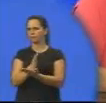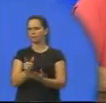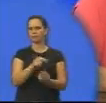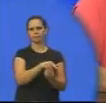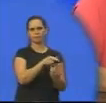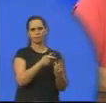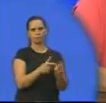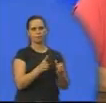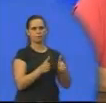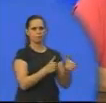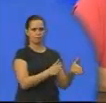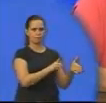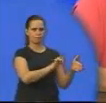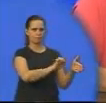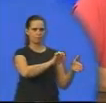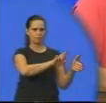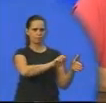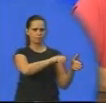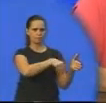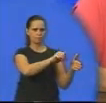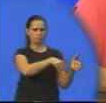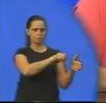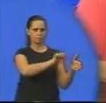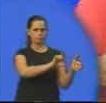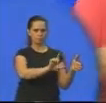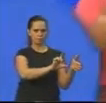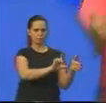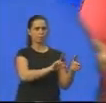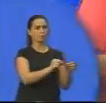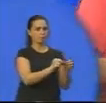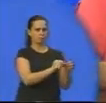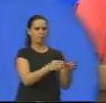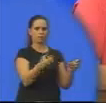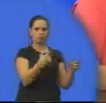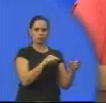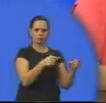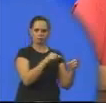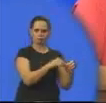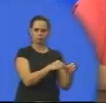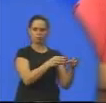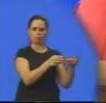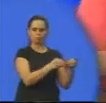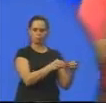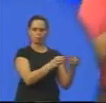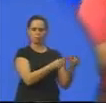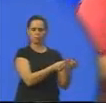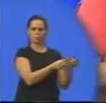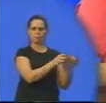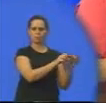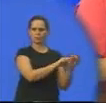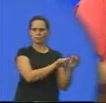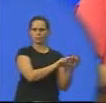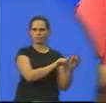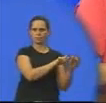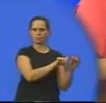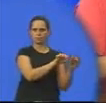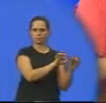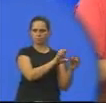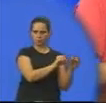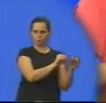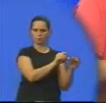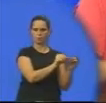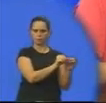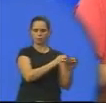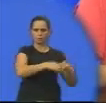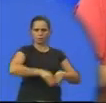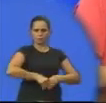momentos. Período germinal ou fase zigótica, que foi esse que eu disse a você, não é? Que é a implantação do zigoto